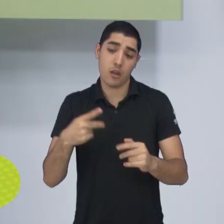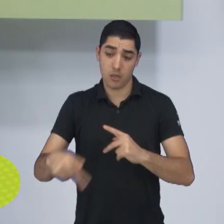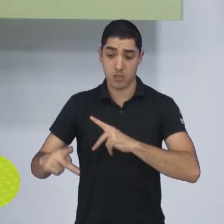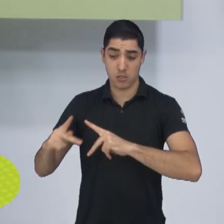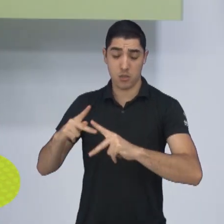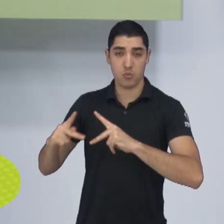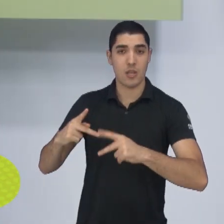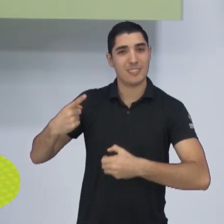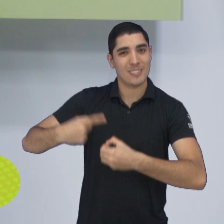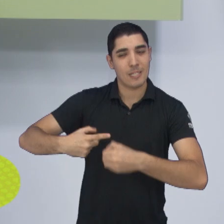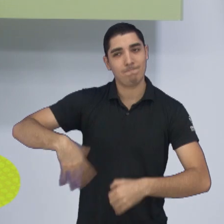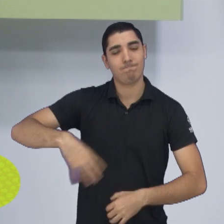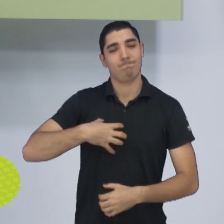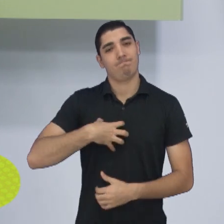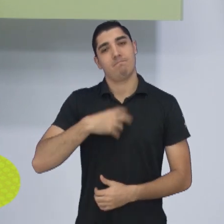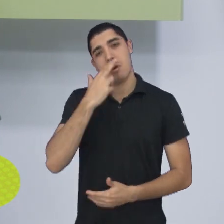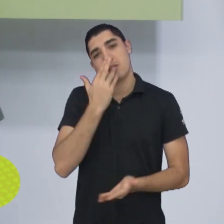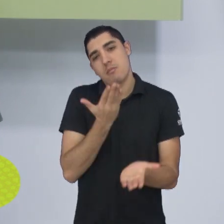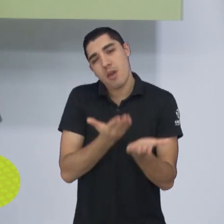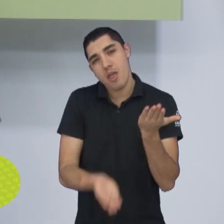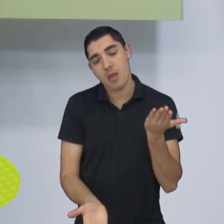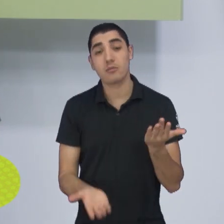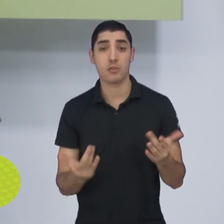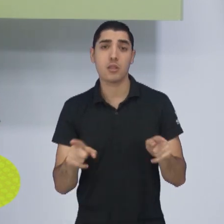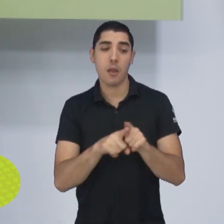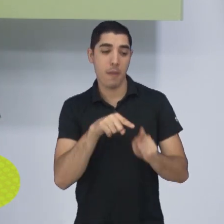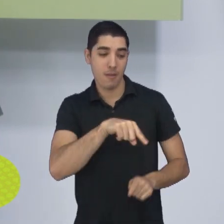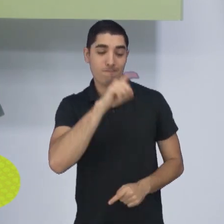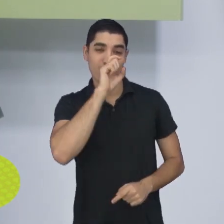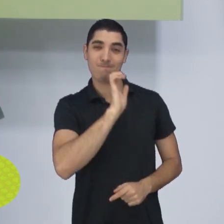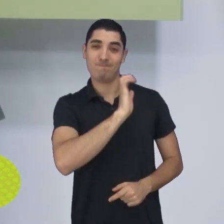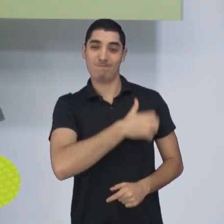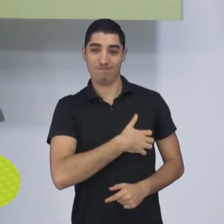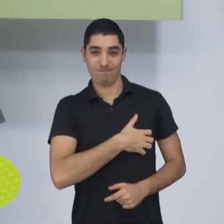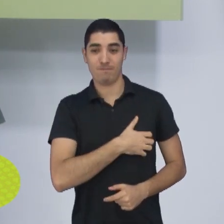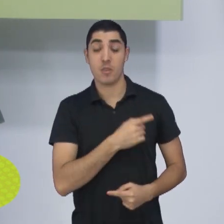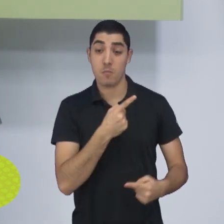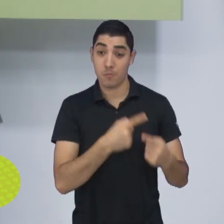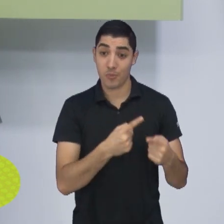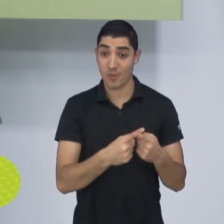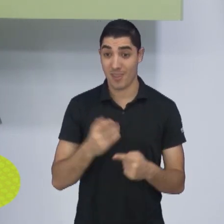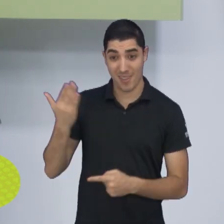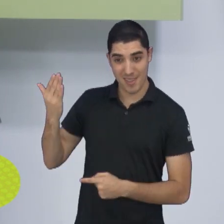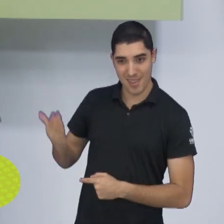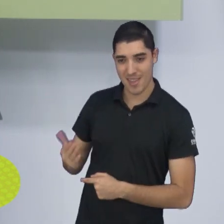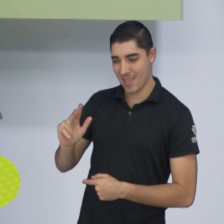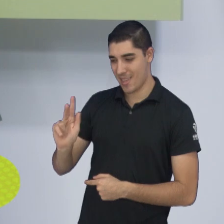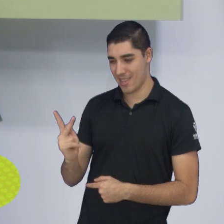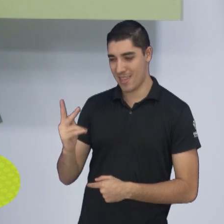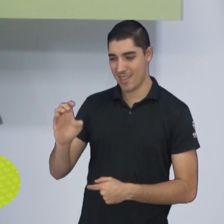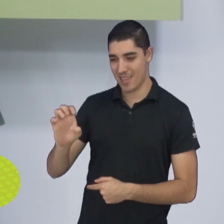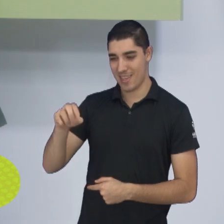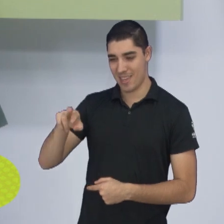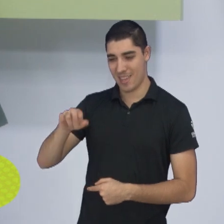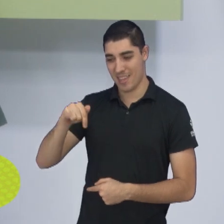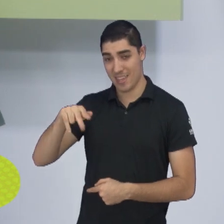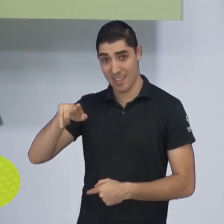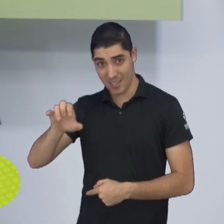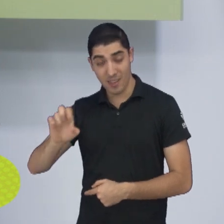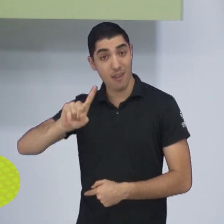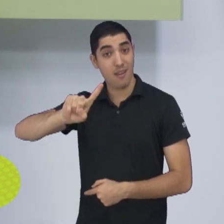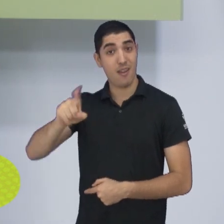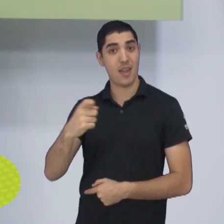São José dos Campos, e também para o São José Esporte Clube, já que o Henrique, como bem pontuou o Paulo aí, foi presidente do São